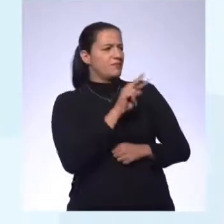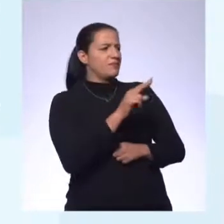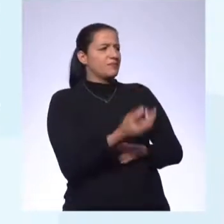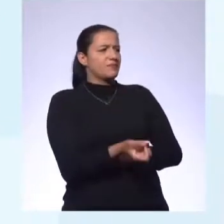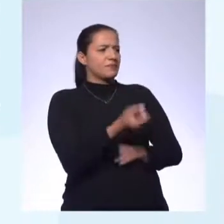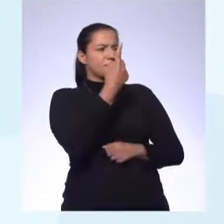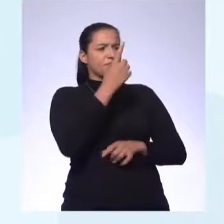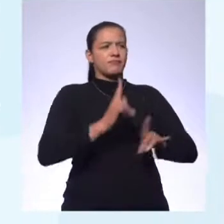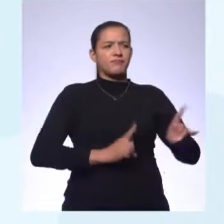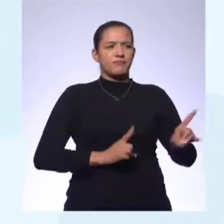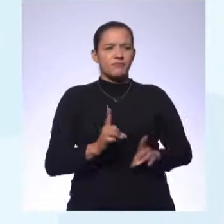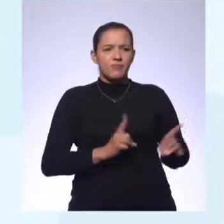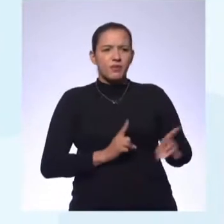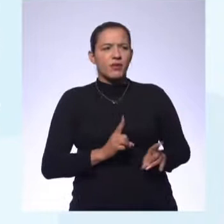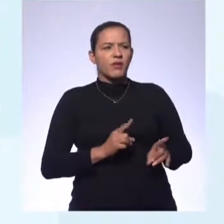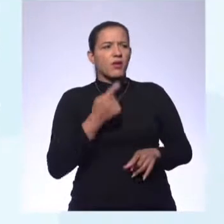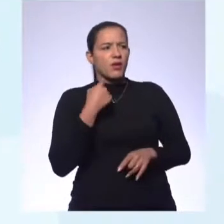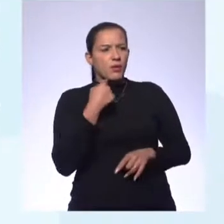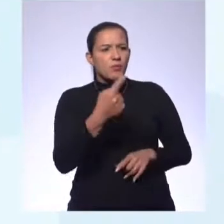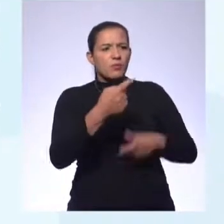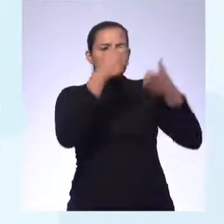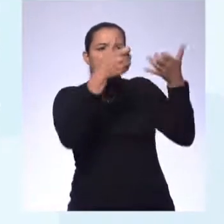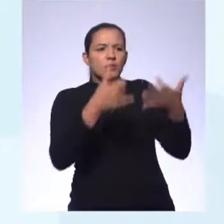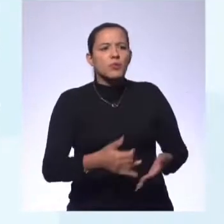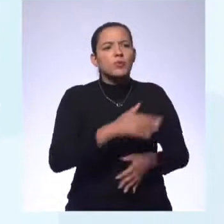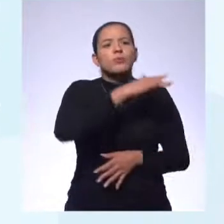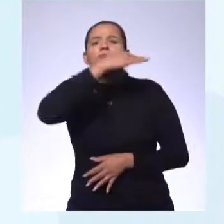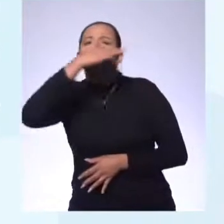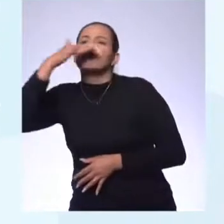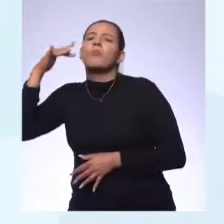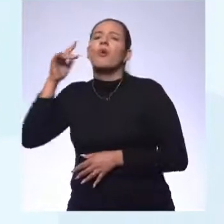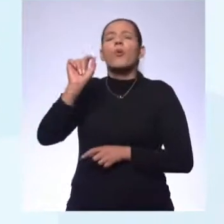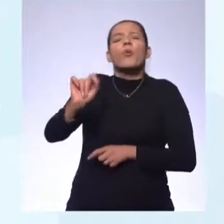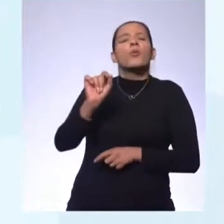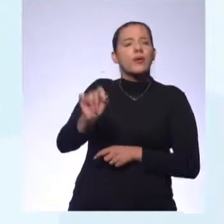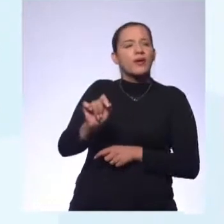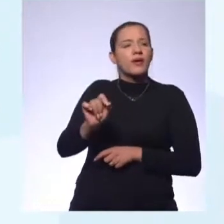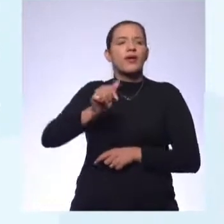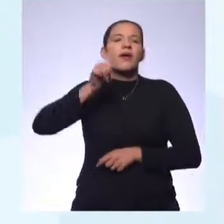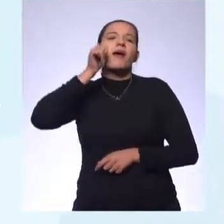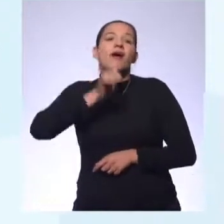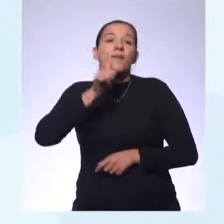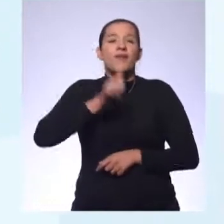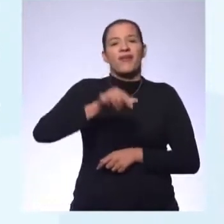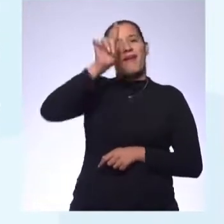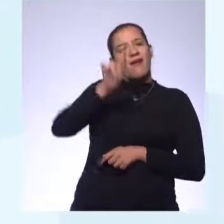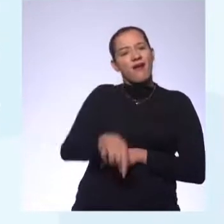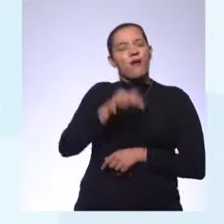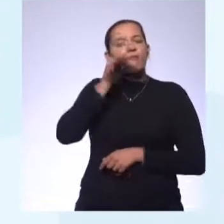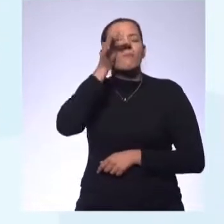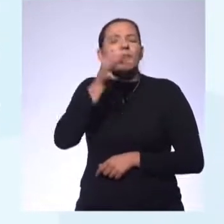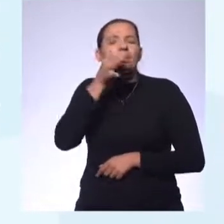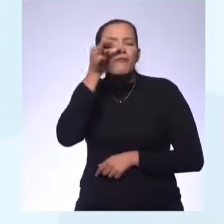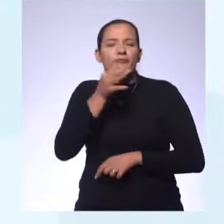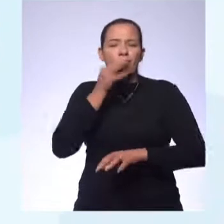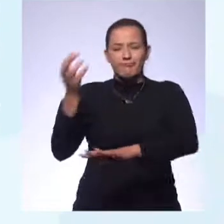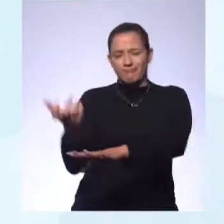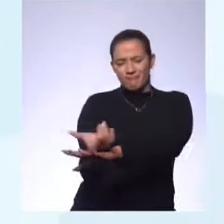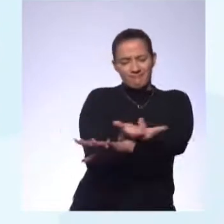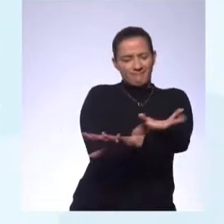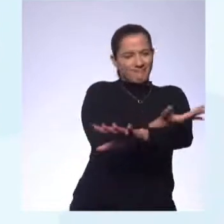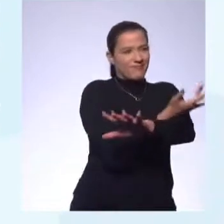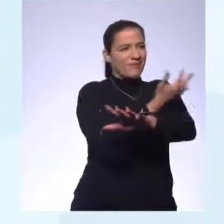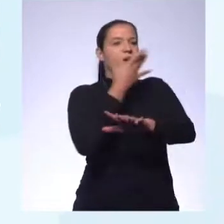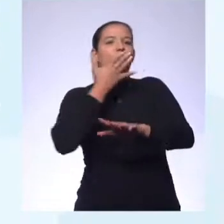prima. Tem uma teoria a respeito dos perfumes. A mulher é uma flor que se estuda, como a flor do campo, pelas suas